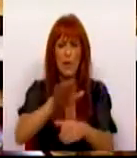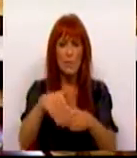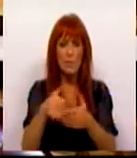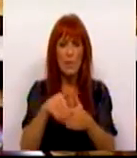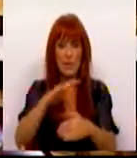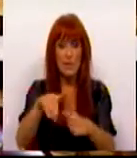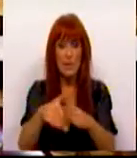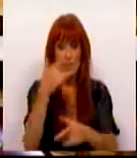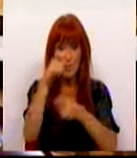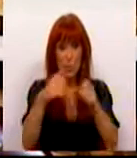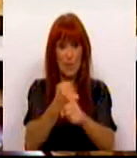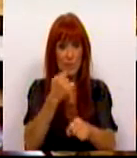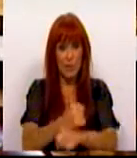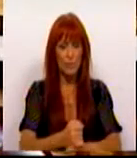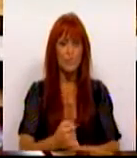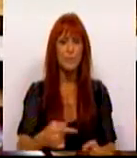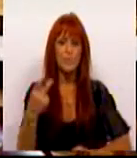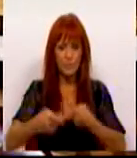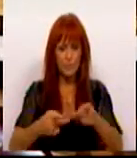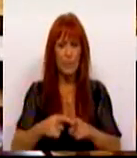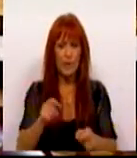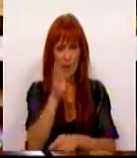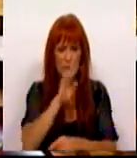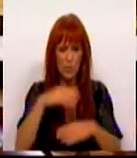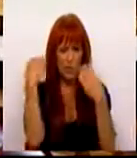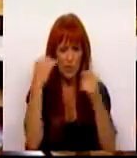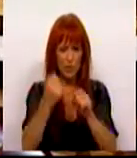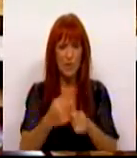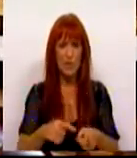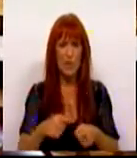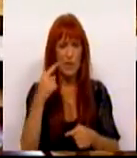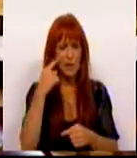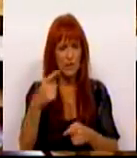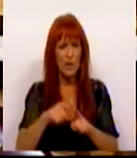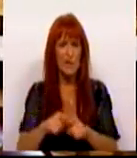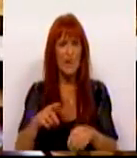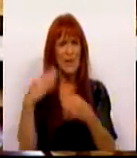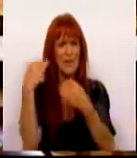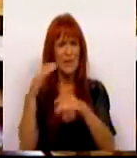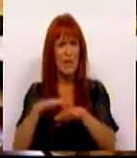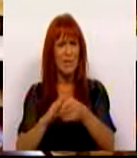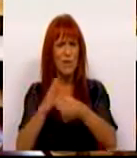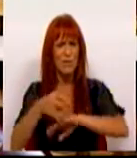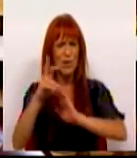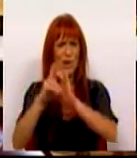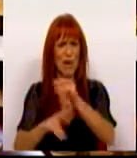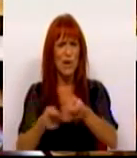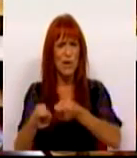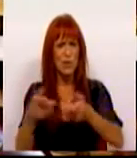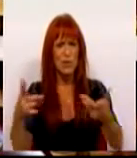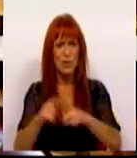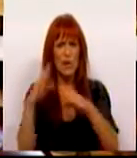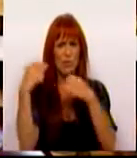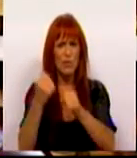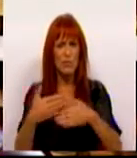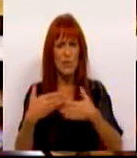dos trabalhadores. A avaliação da execução da formação, assim identificada e administrada, é feita através dos relatórios de gestão da